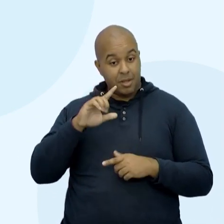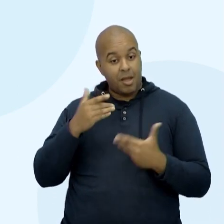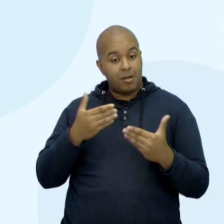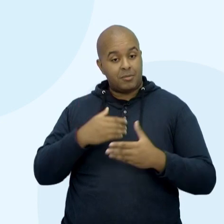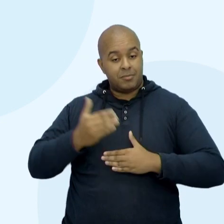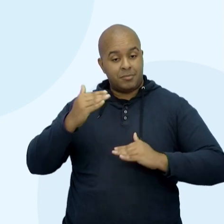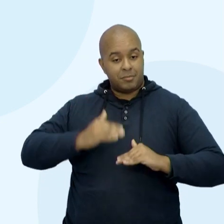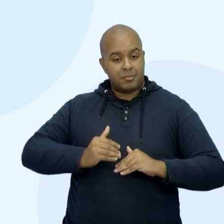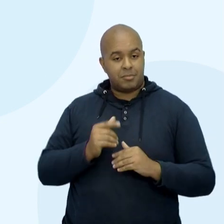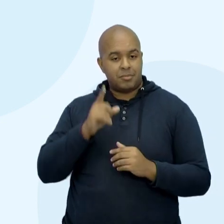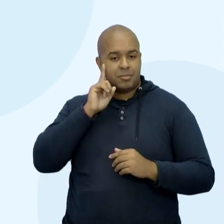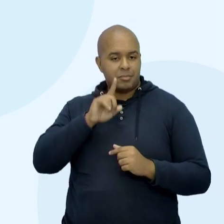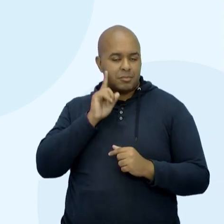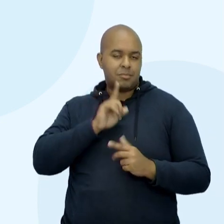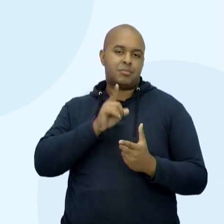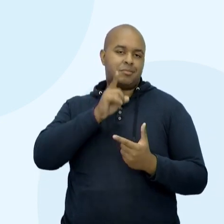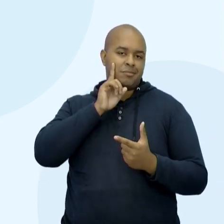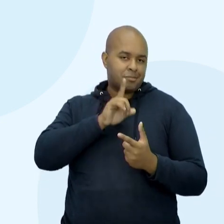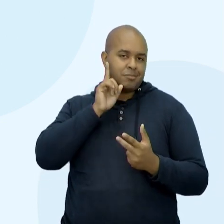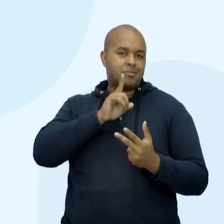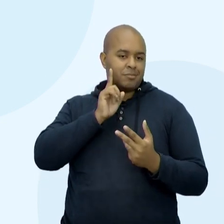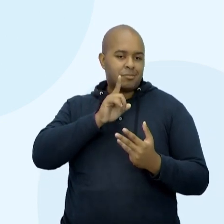só, americano.